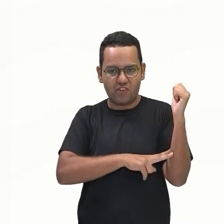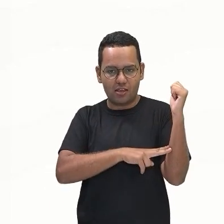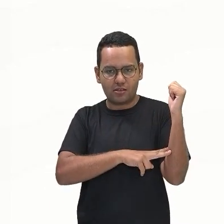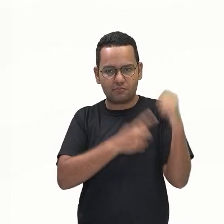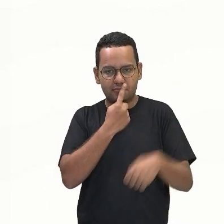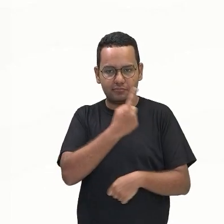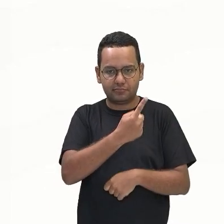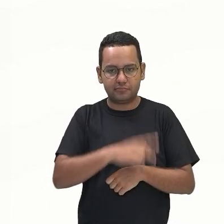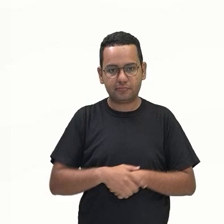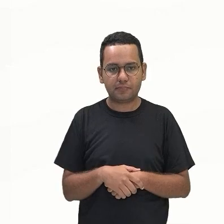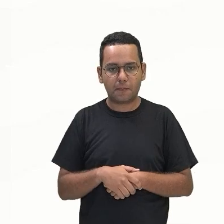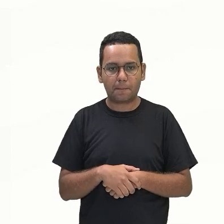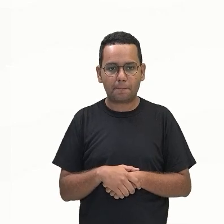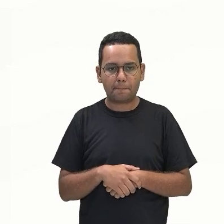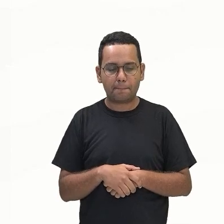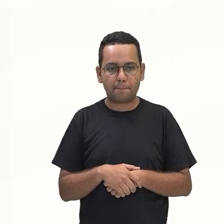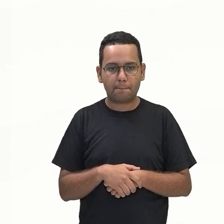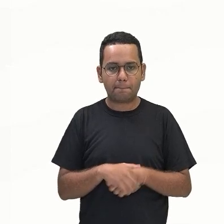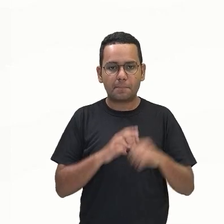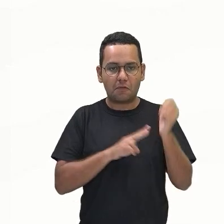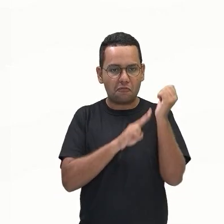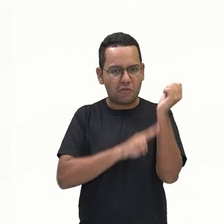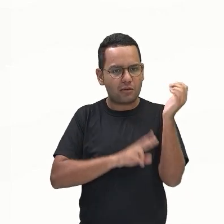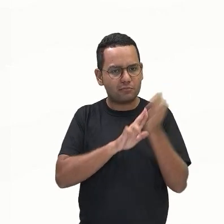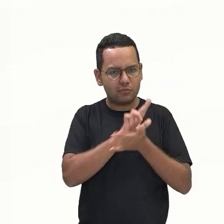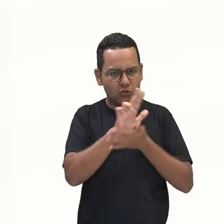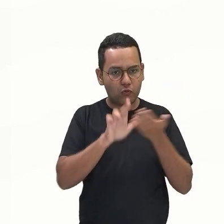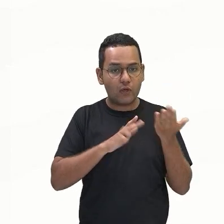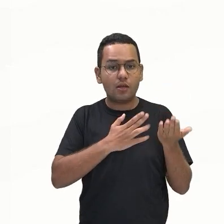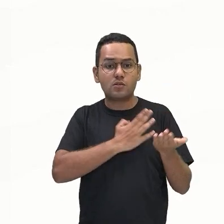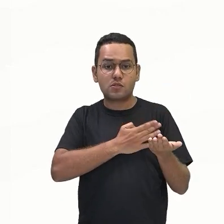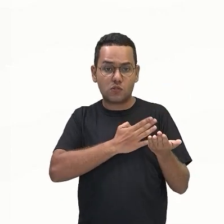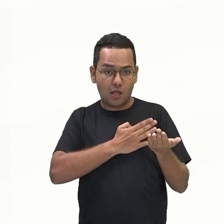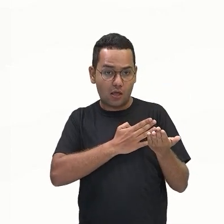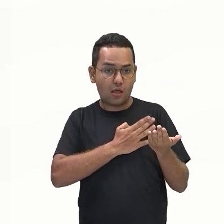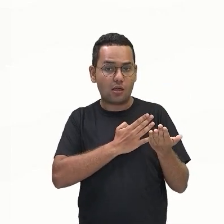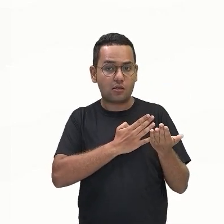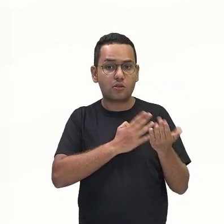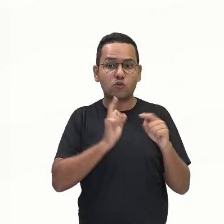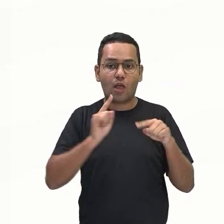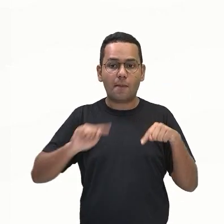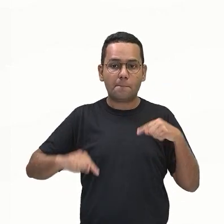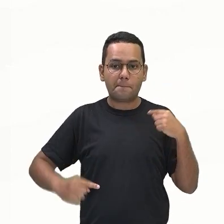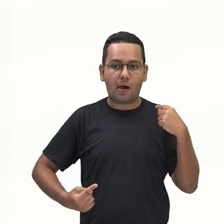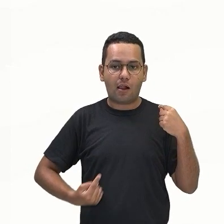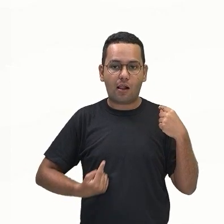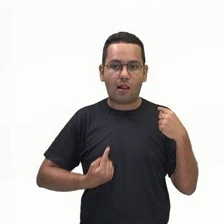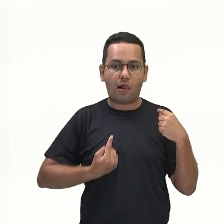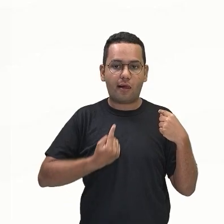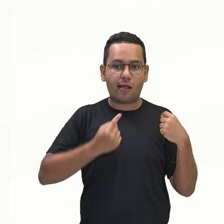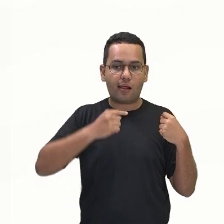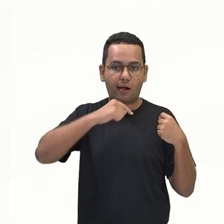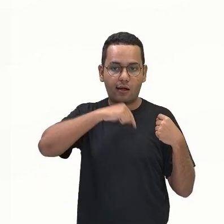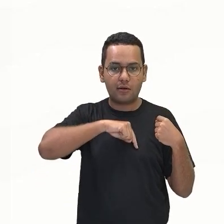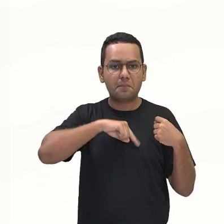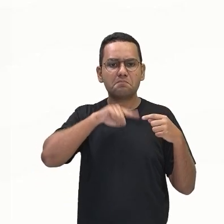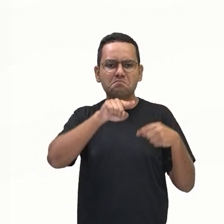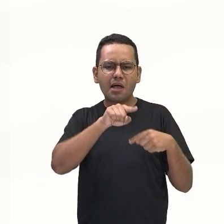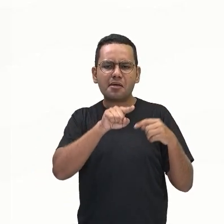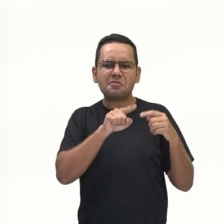veias levam sangue, levam ao coração sangue vindo do corpo. Suas paredes são mais finas que a